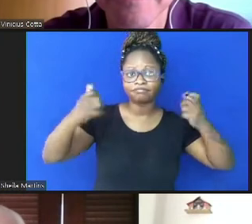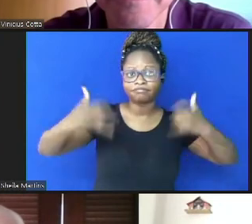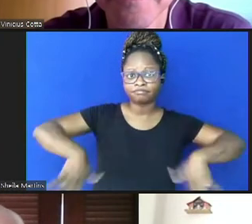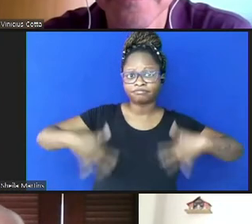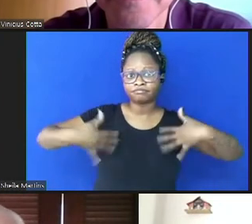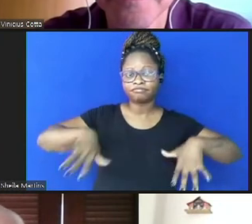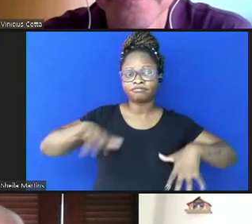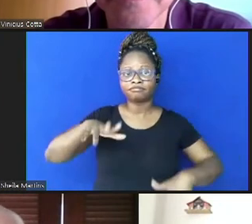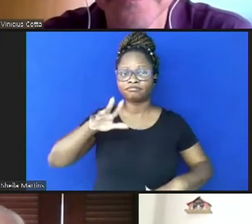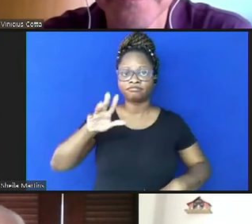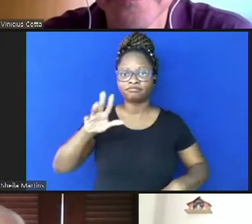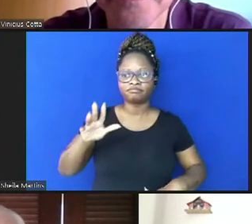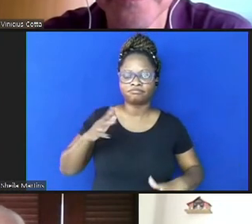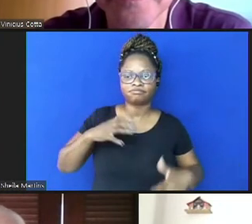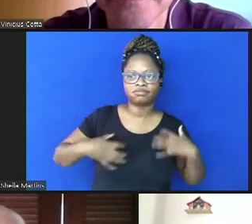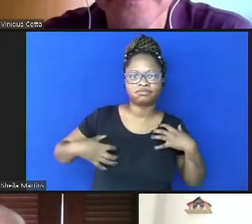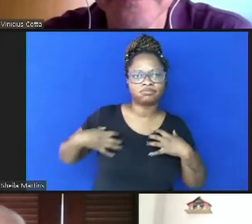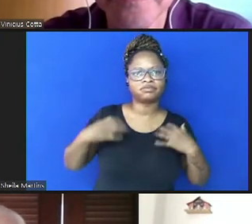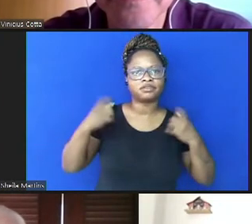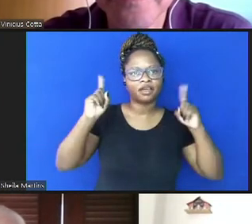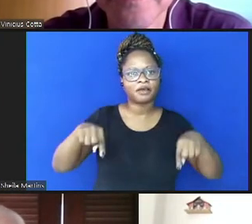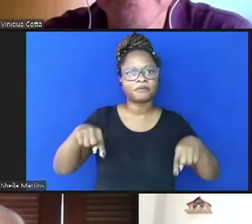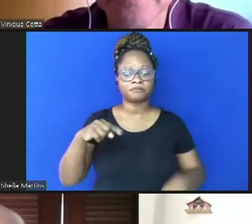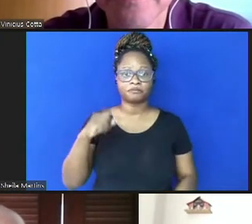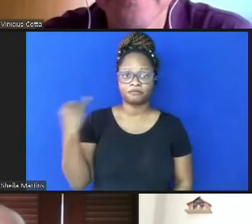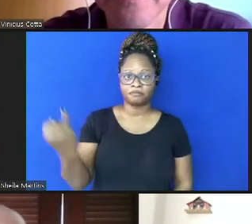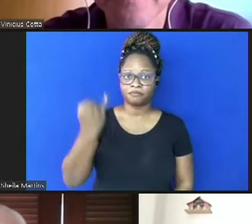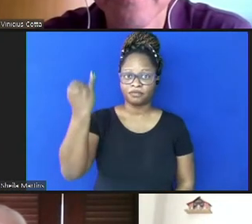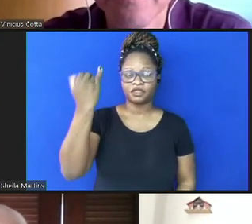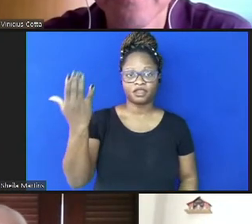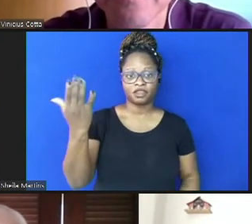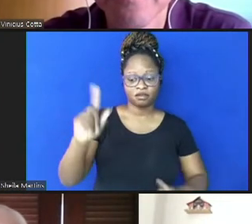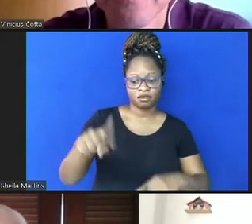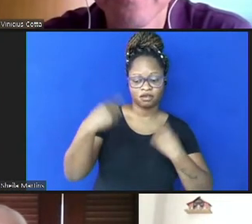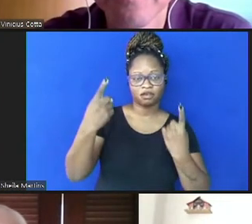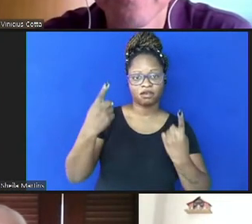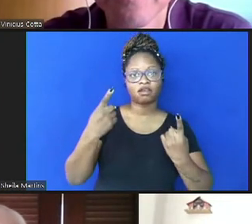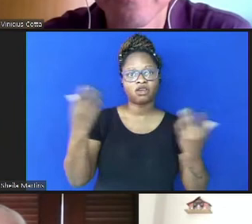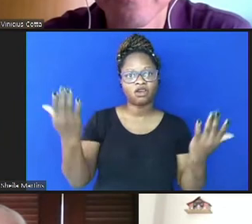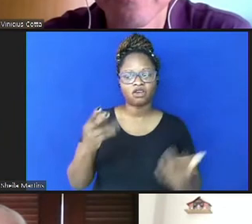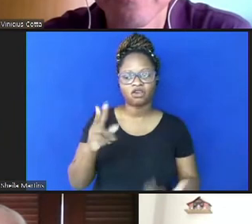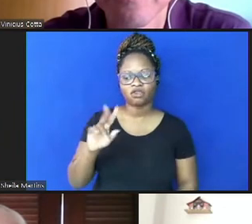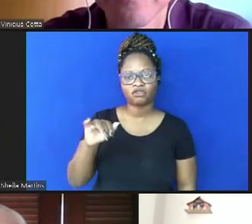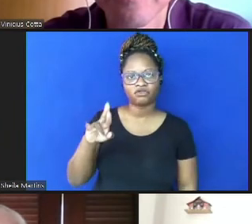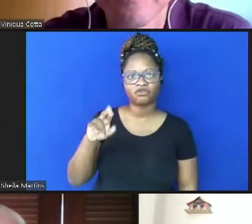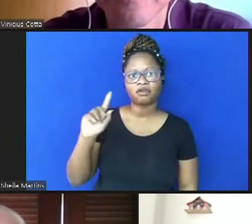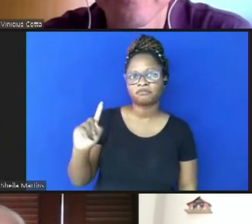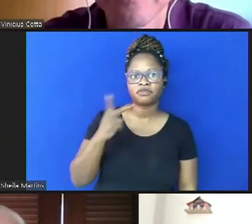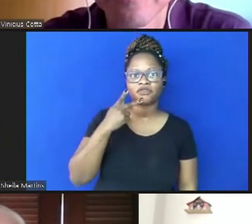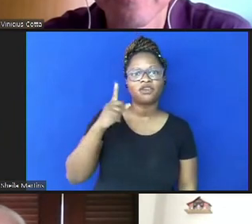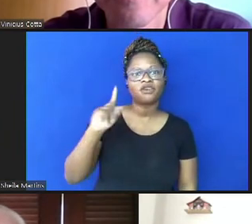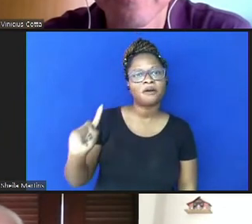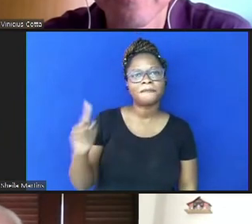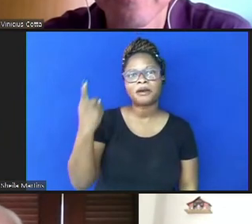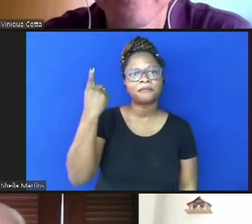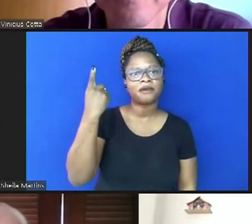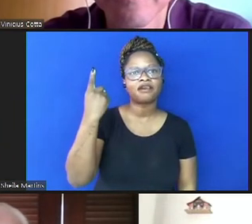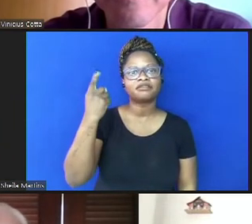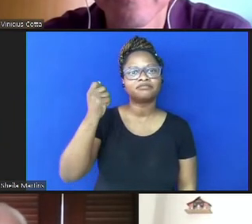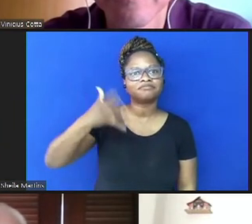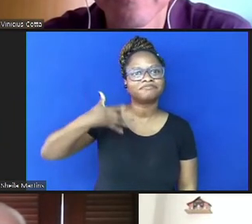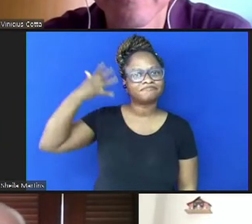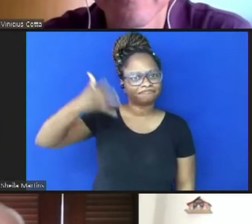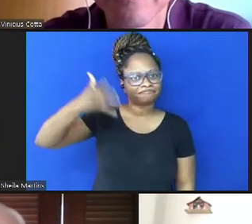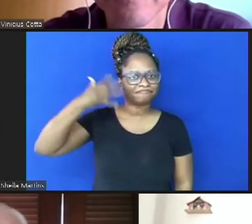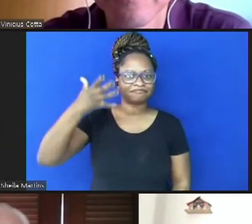muito instigante. Bem, como o Vinícius falou, esse é o primeiro evento